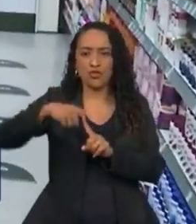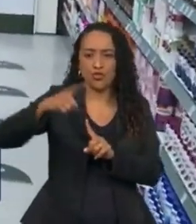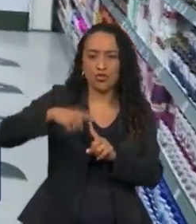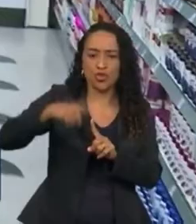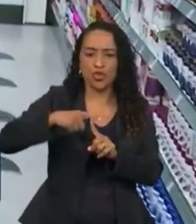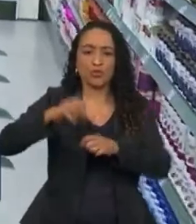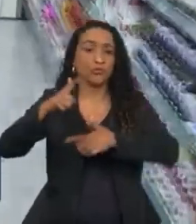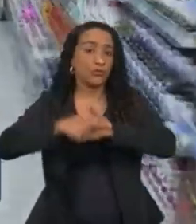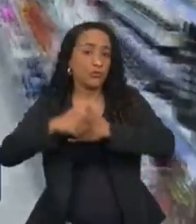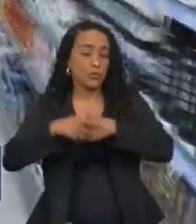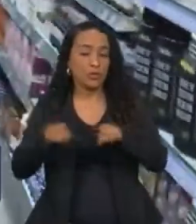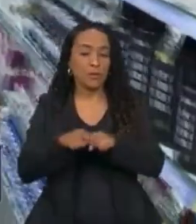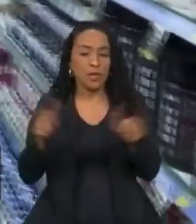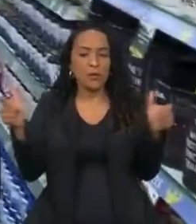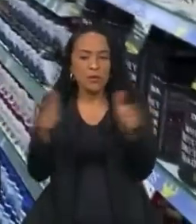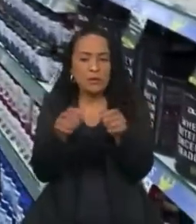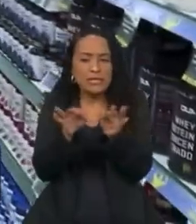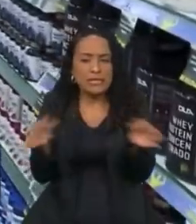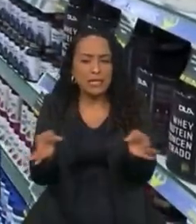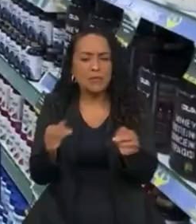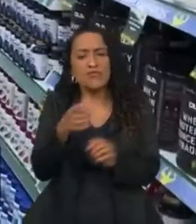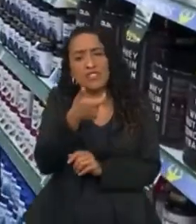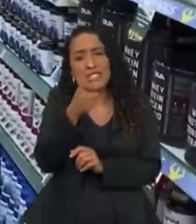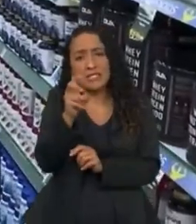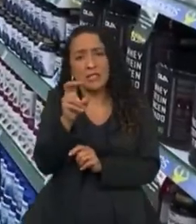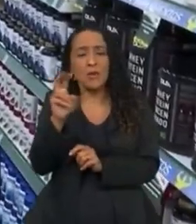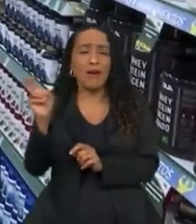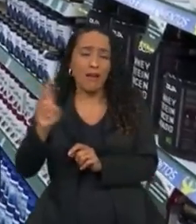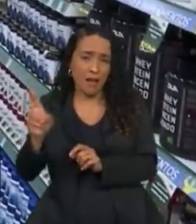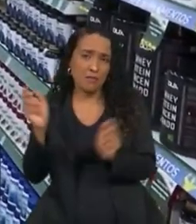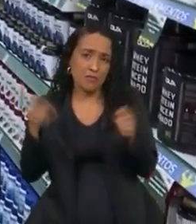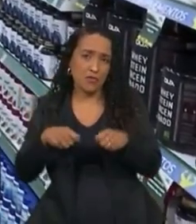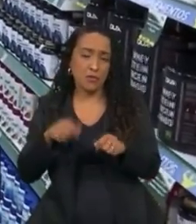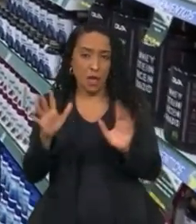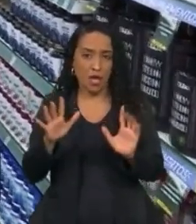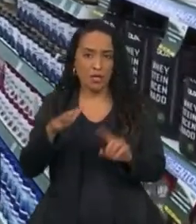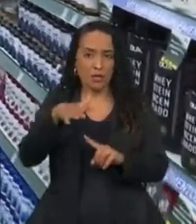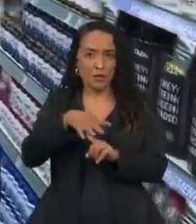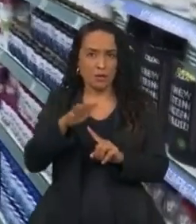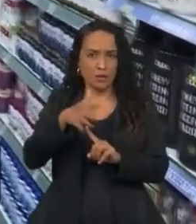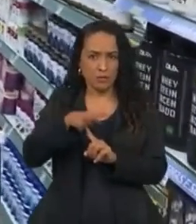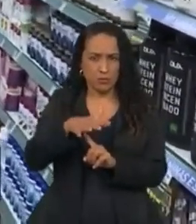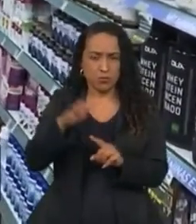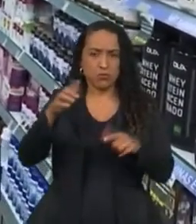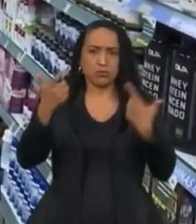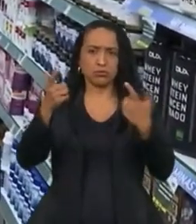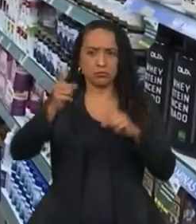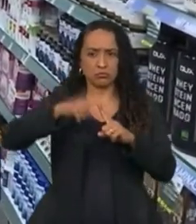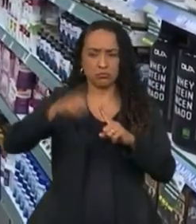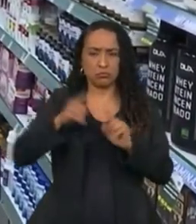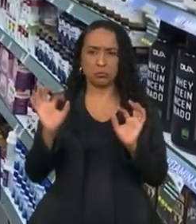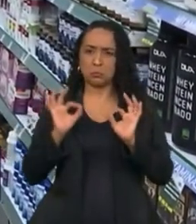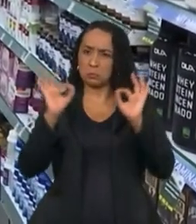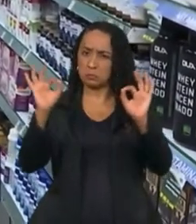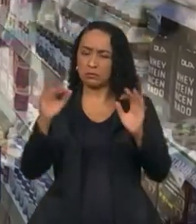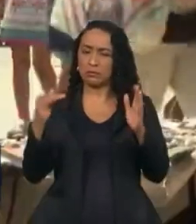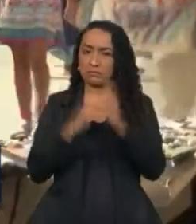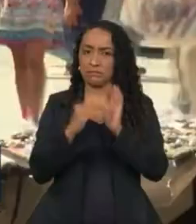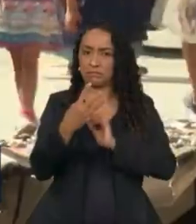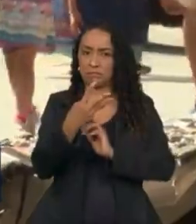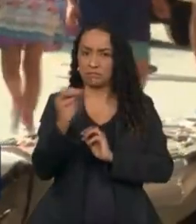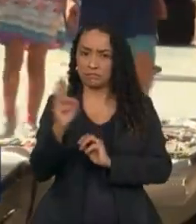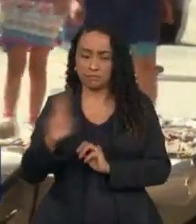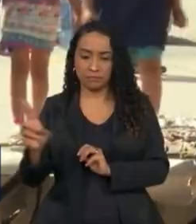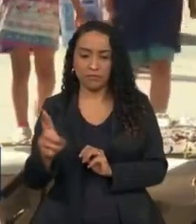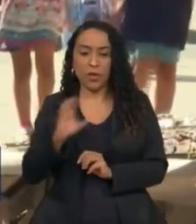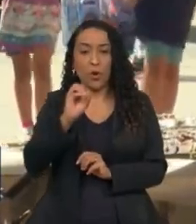e mais simples podem custar R$ 25,00, enquanto os modelos mais sofisticados podem chegar a R$ 300,00.